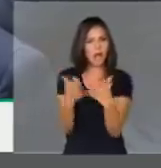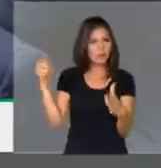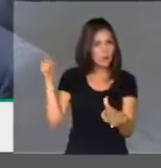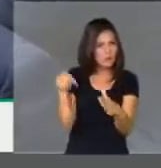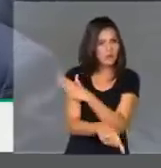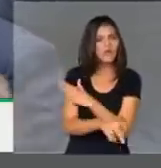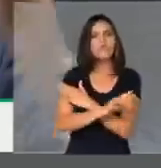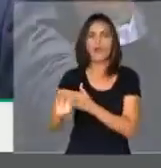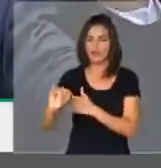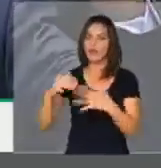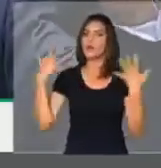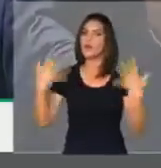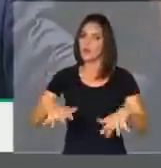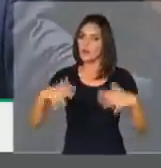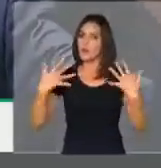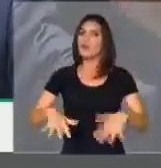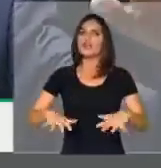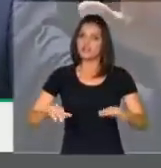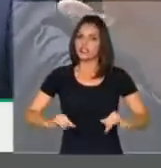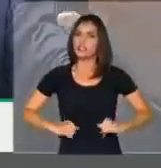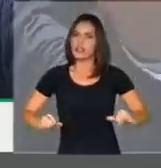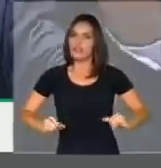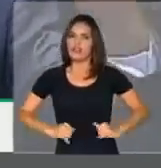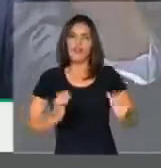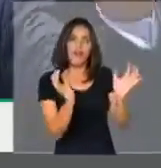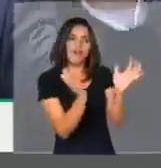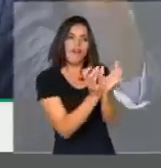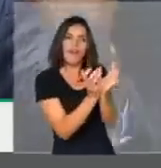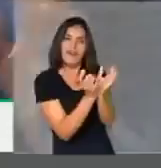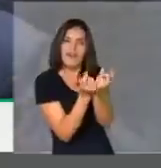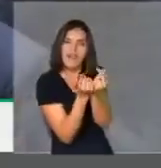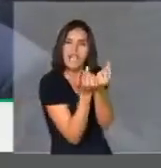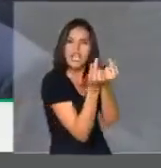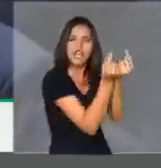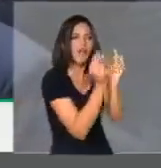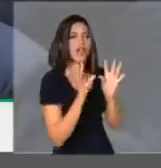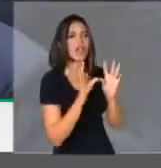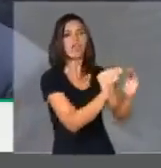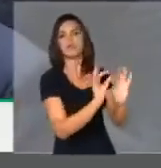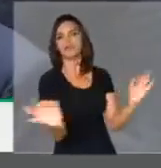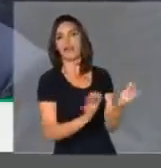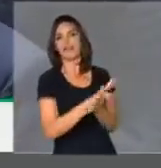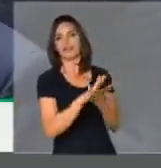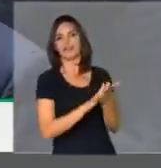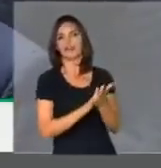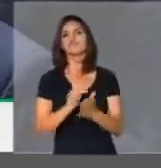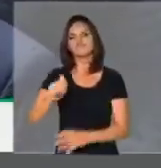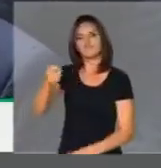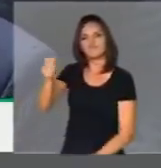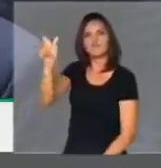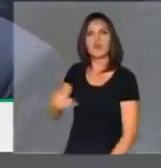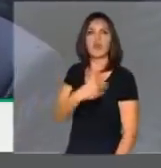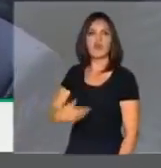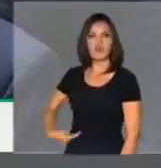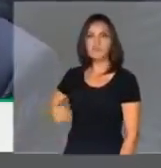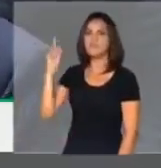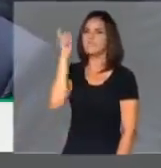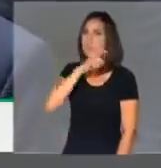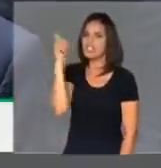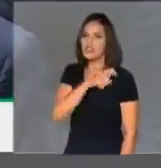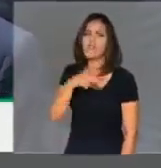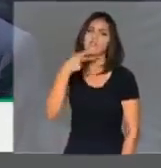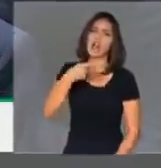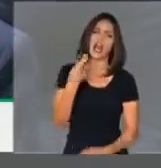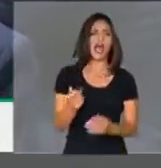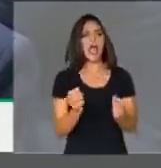da Previdência. Os privilegiados estão intocáveis. Mentiroso esse governo que diz que